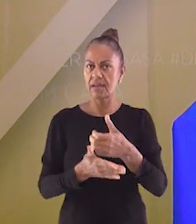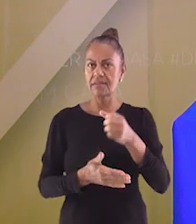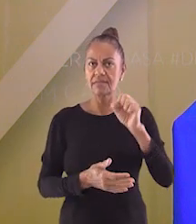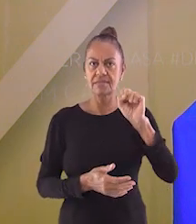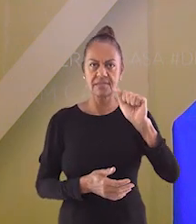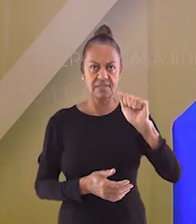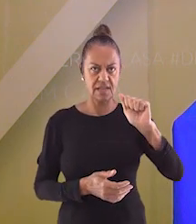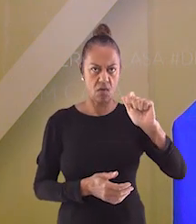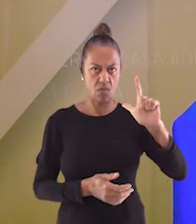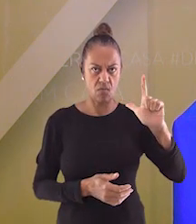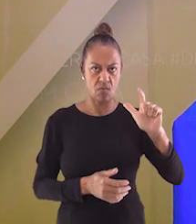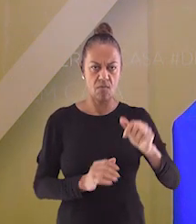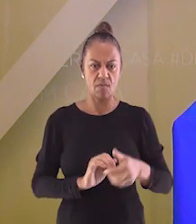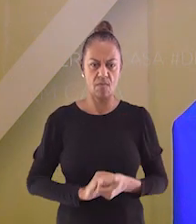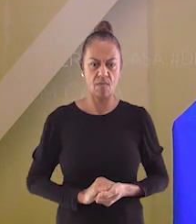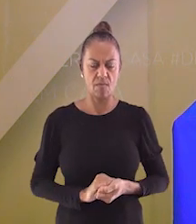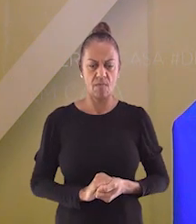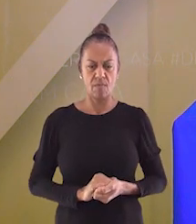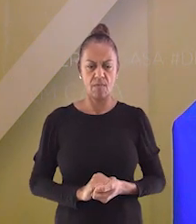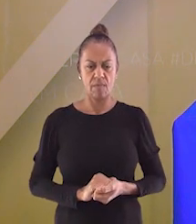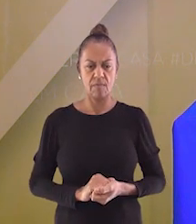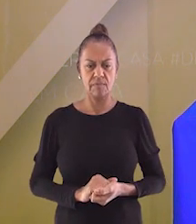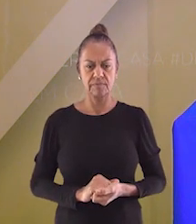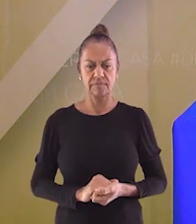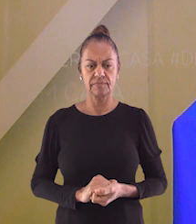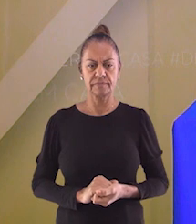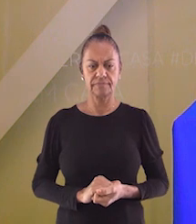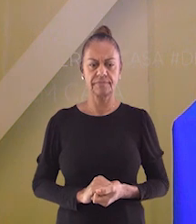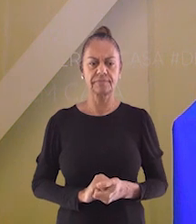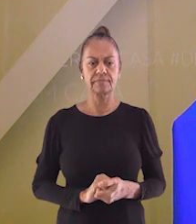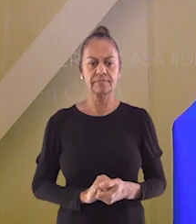né? Isso, muito bem.